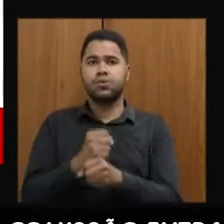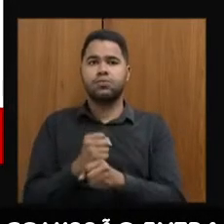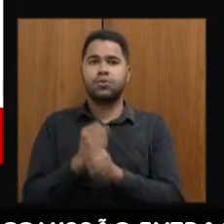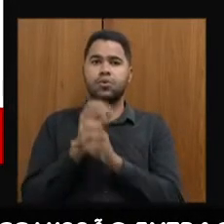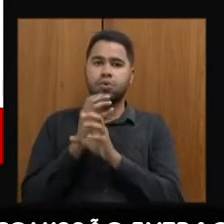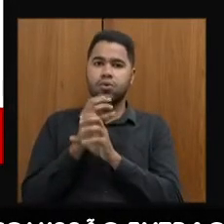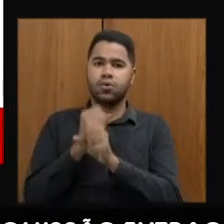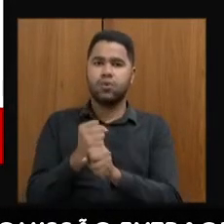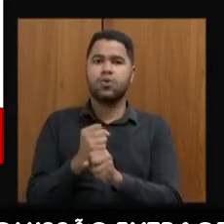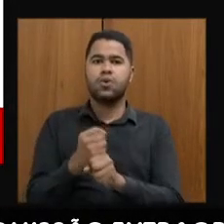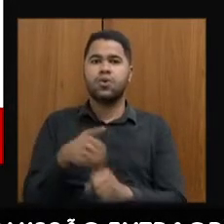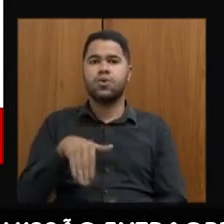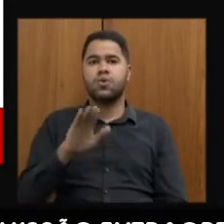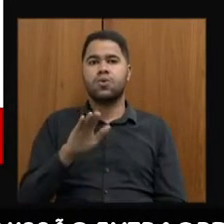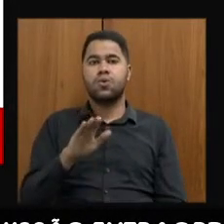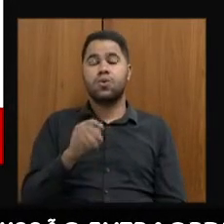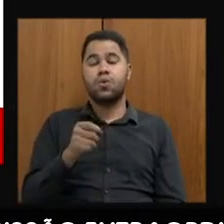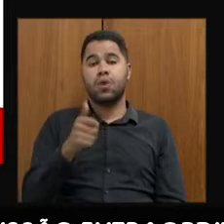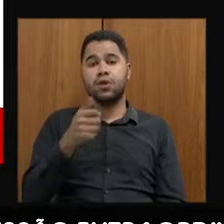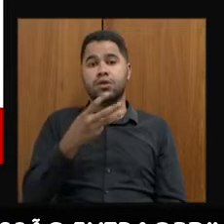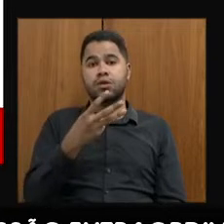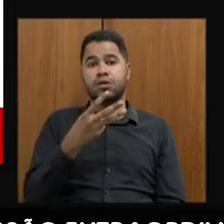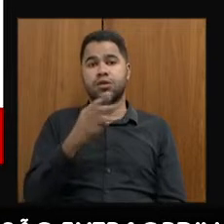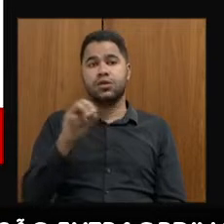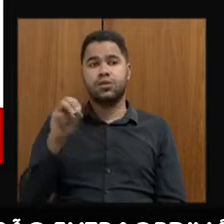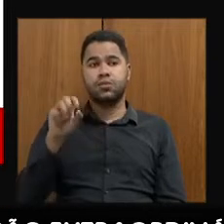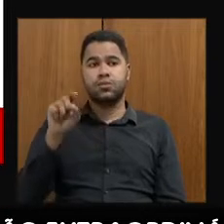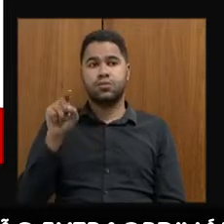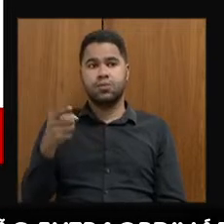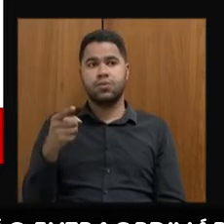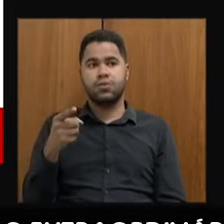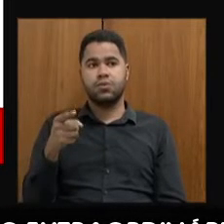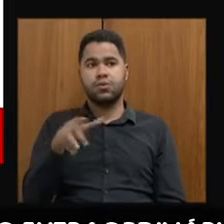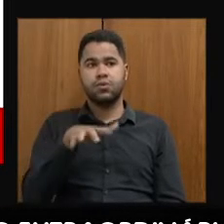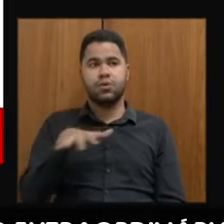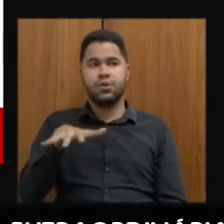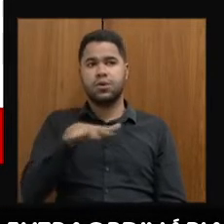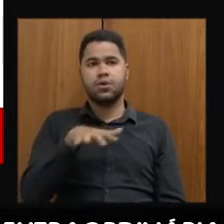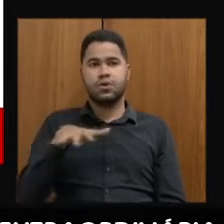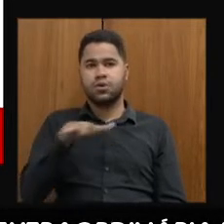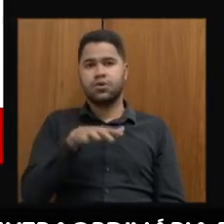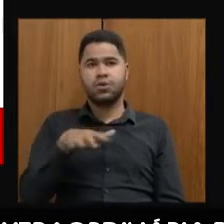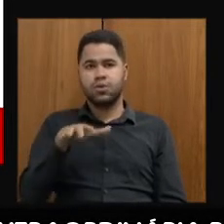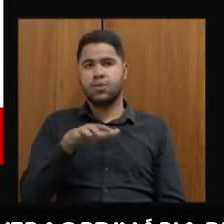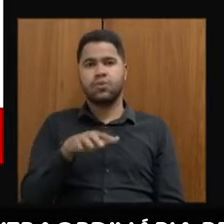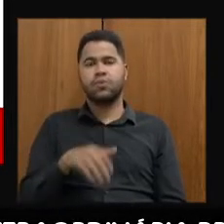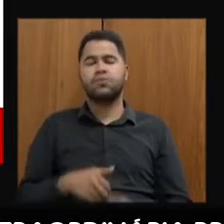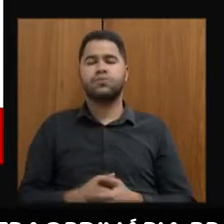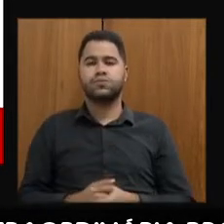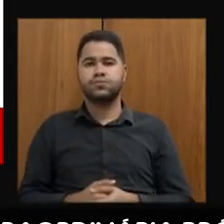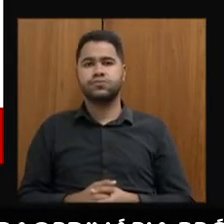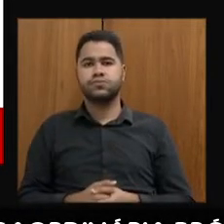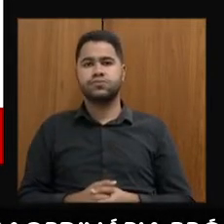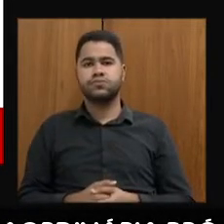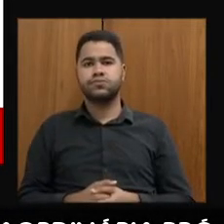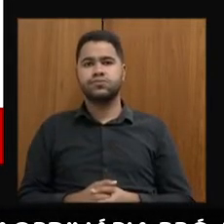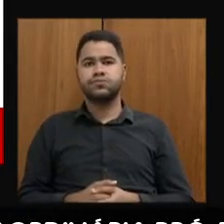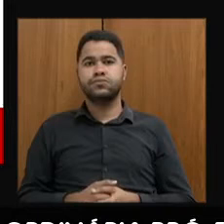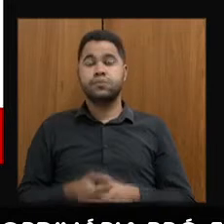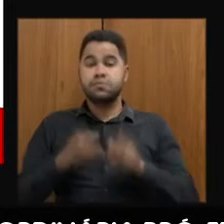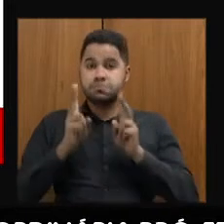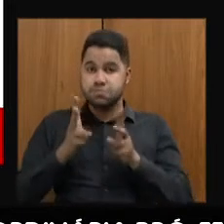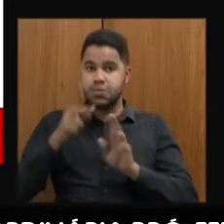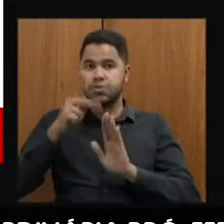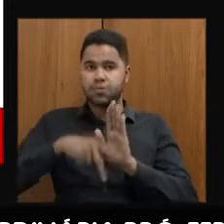totalizando aí quase 300 unidades habitacionais na região do Córrego ferrugem no